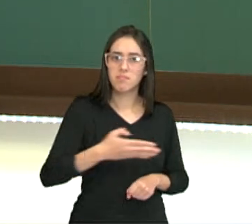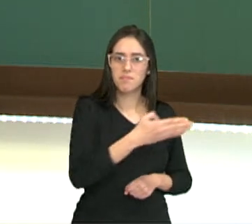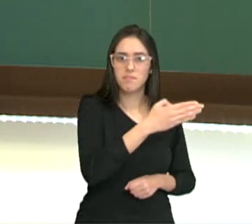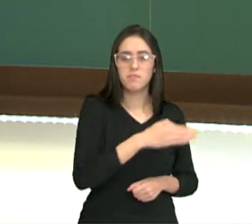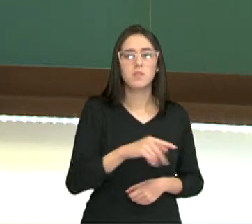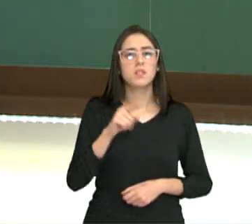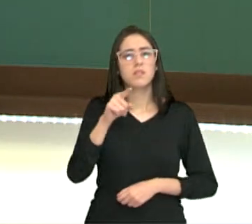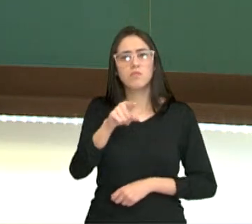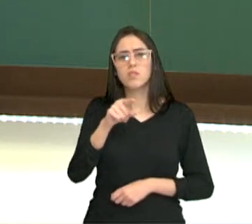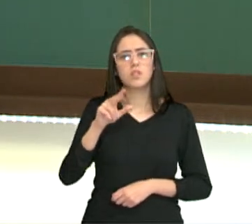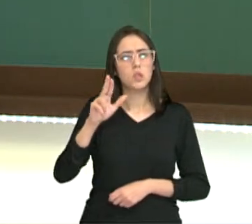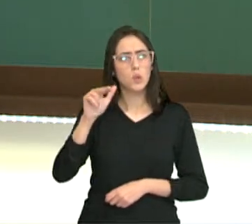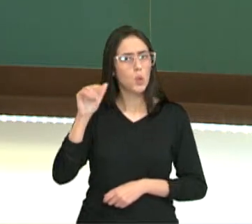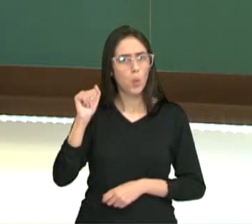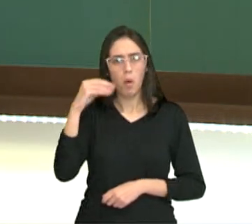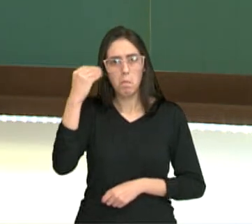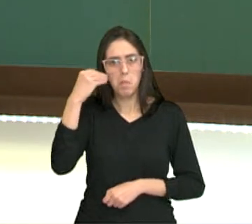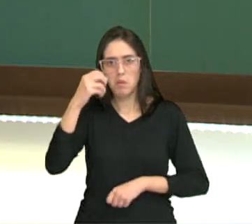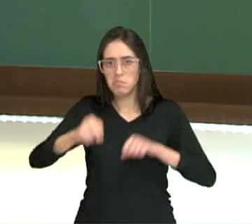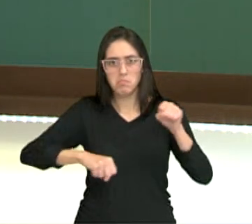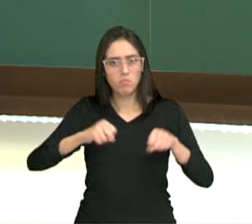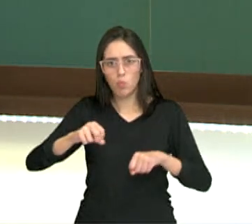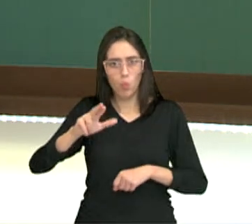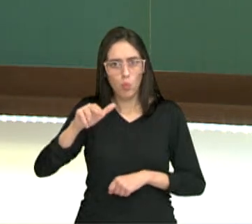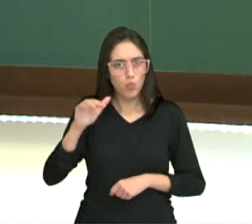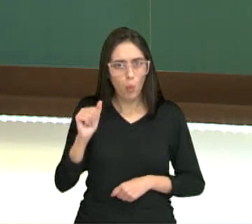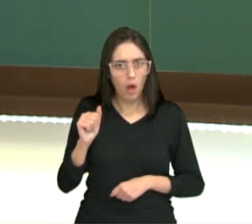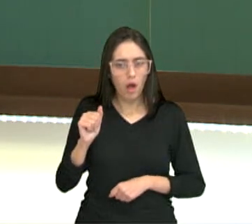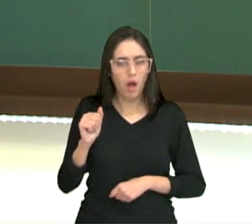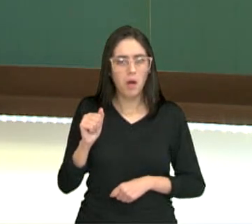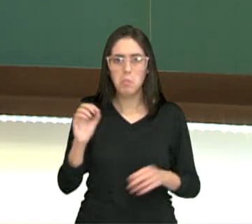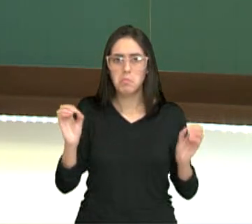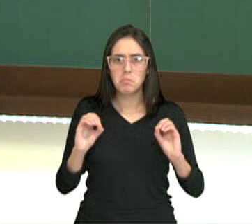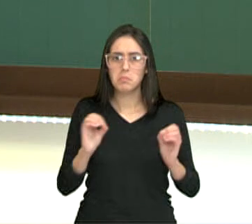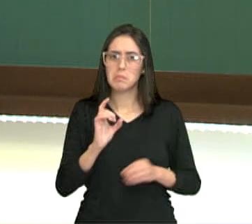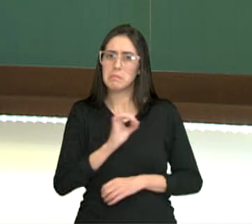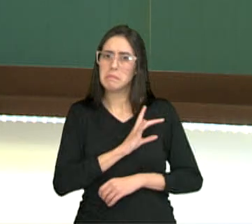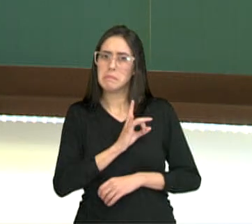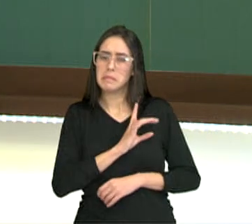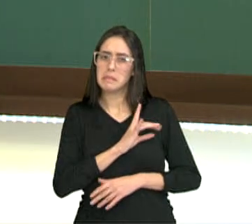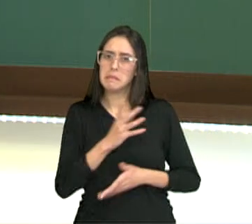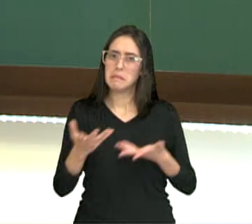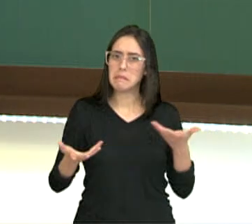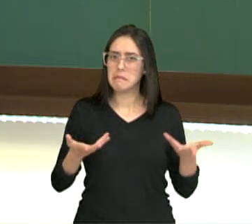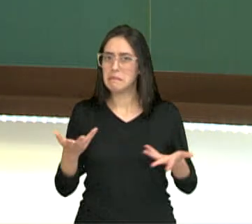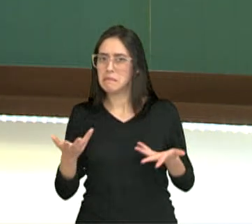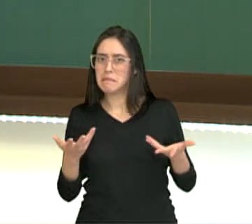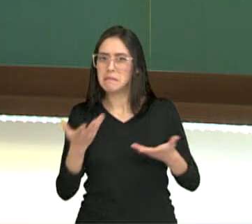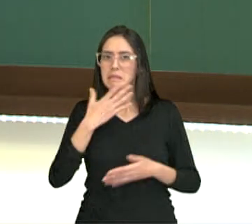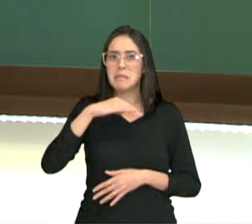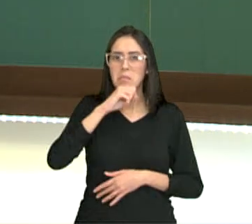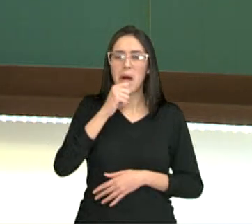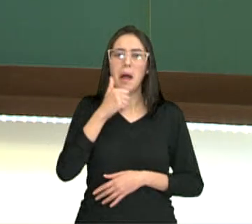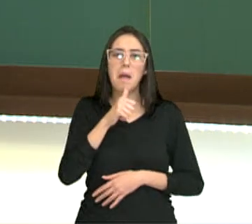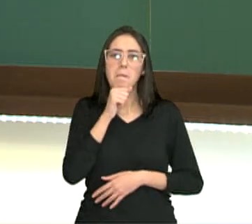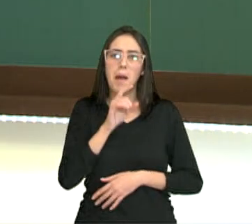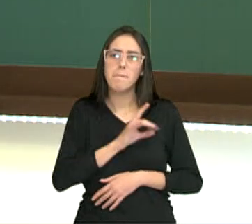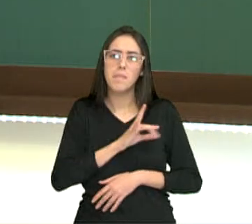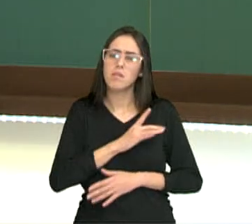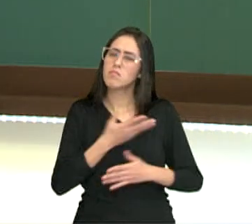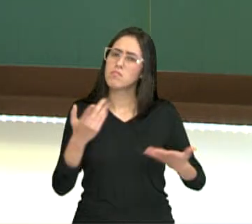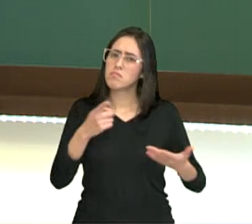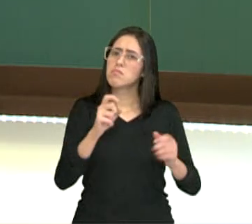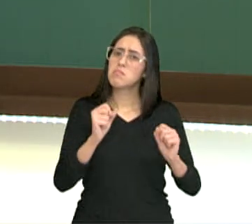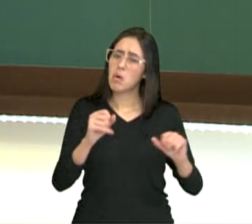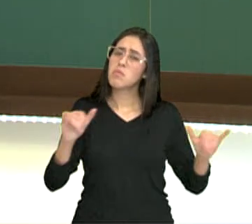nunca praticou, que nunca subiu em cima de uma bicicleta? Às vezes por meio, receio teu ou dos teus pais? Nunca é